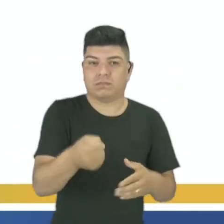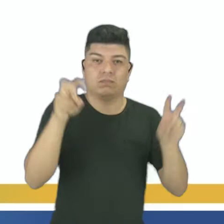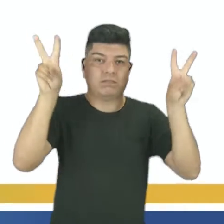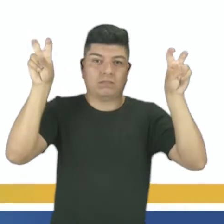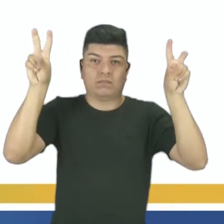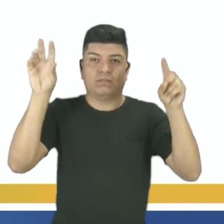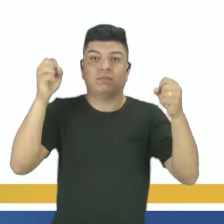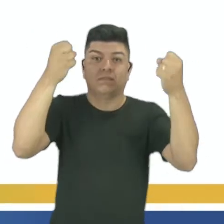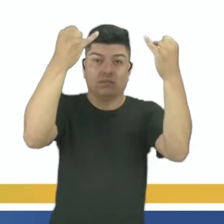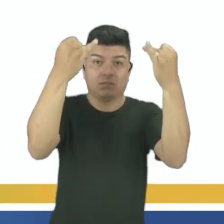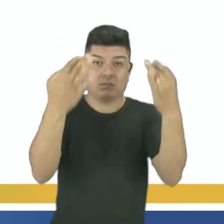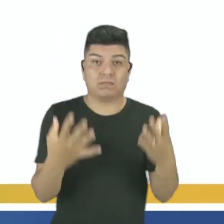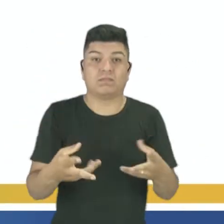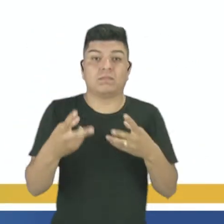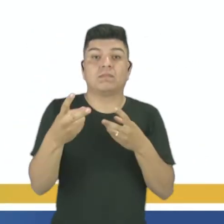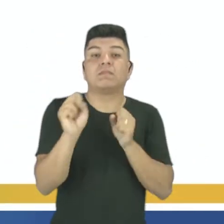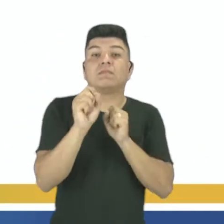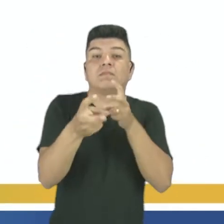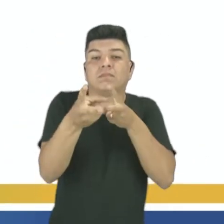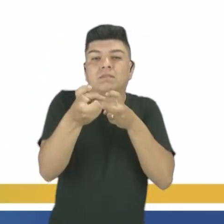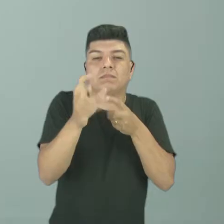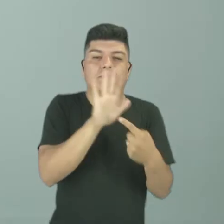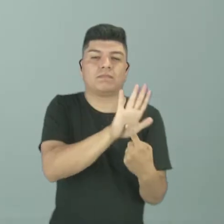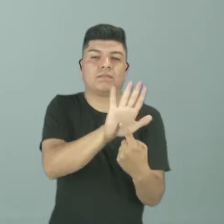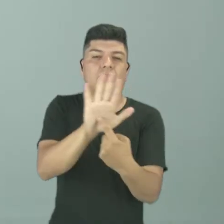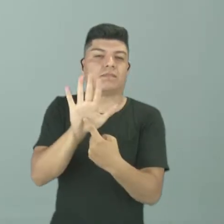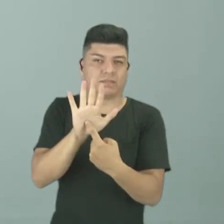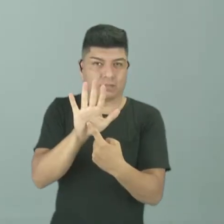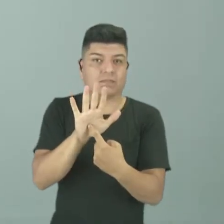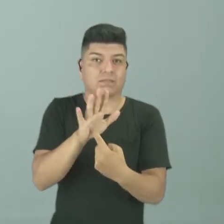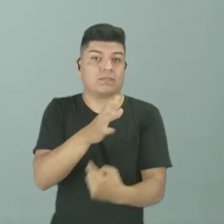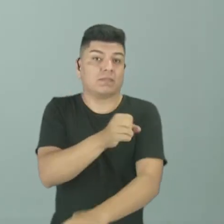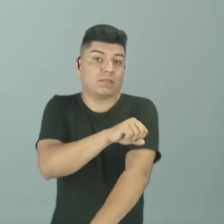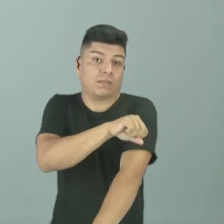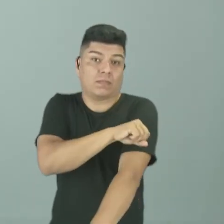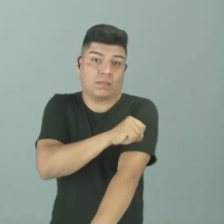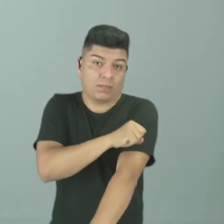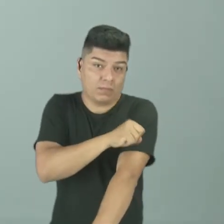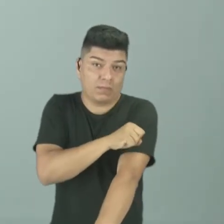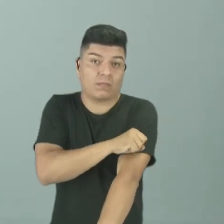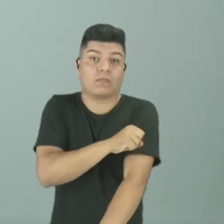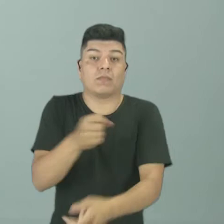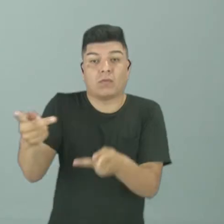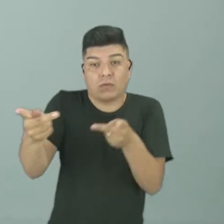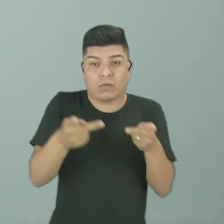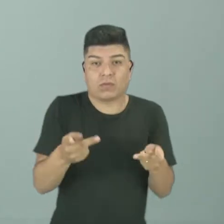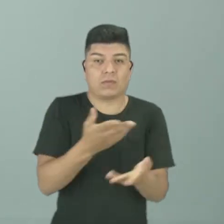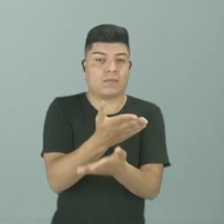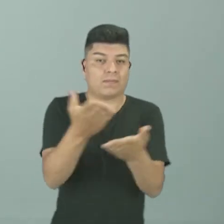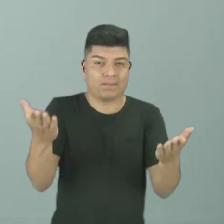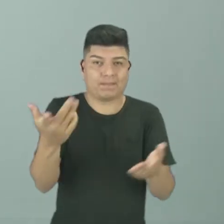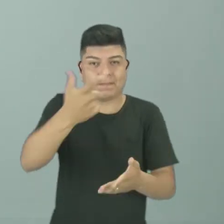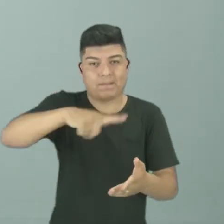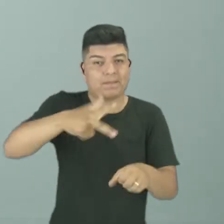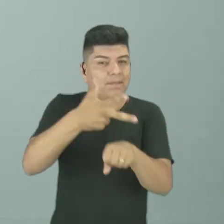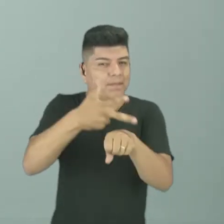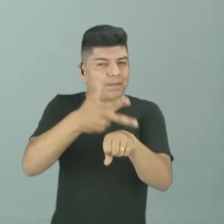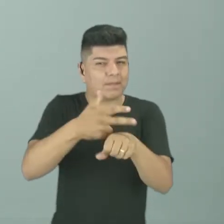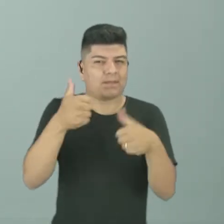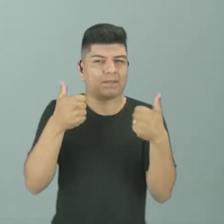temática relatada e perspectiva de abordagem, do 8º ano, né? E aqui convidamos você para vir para mais essa